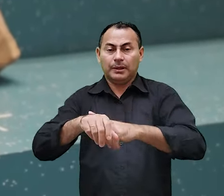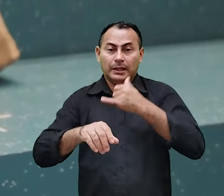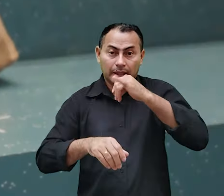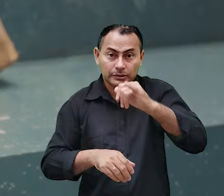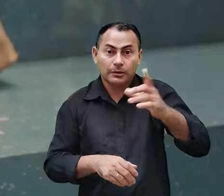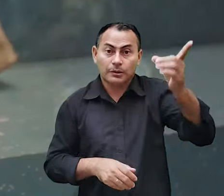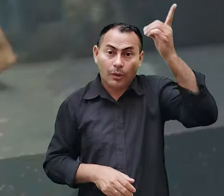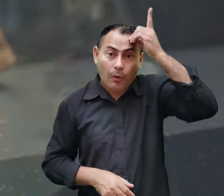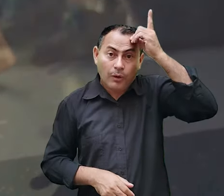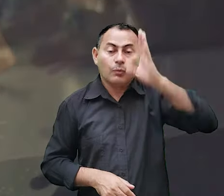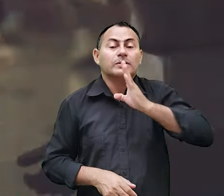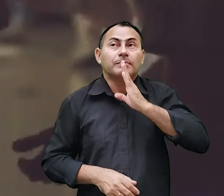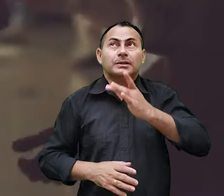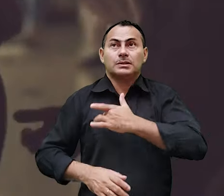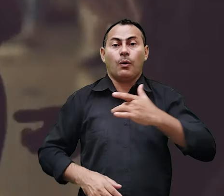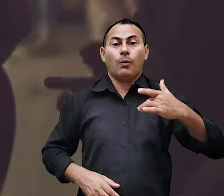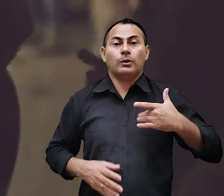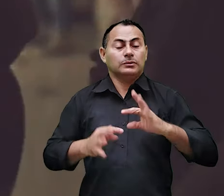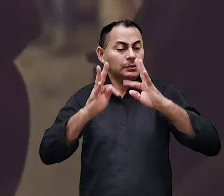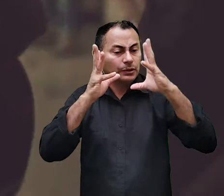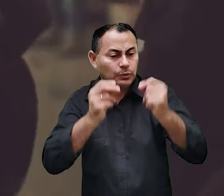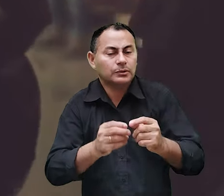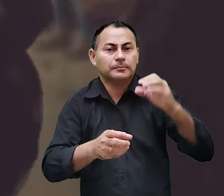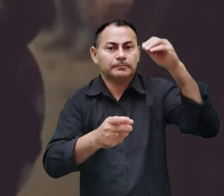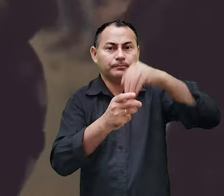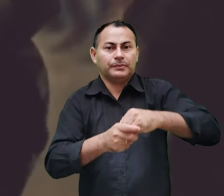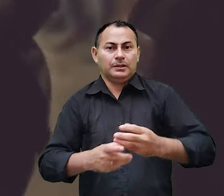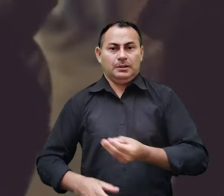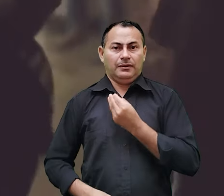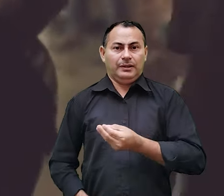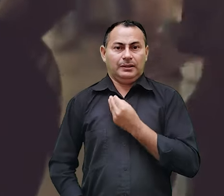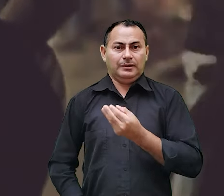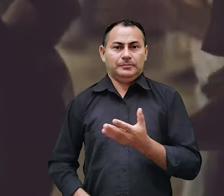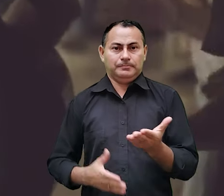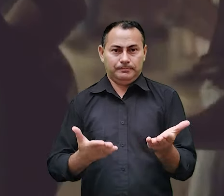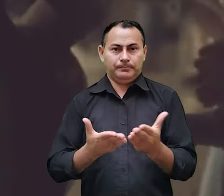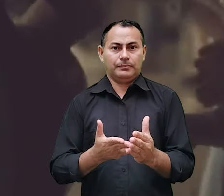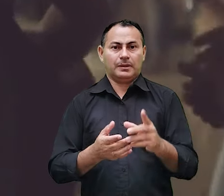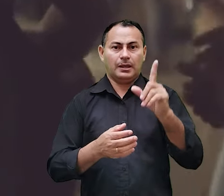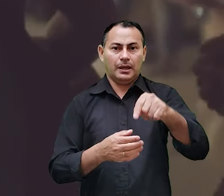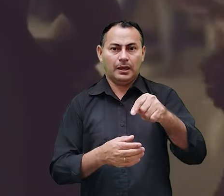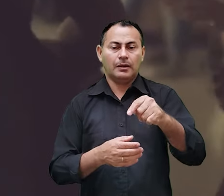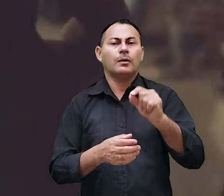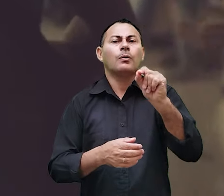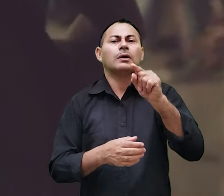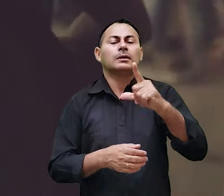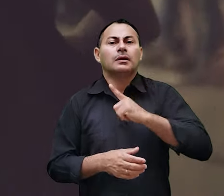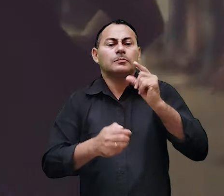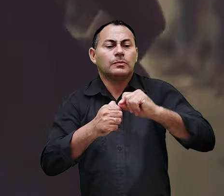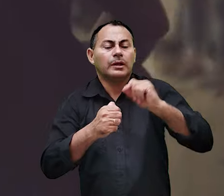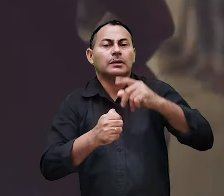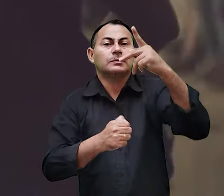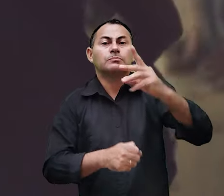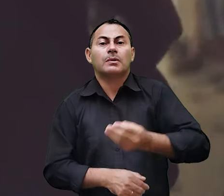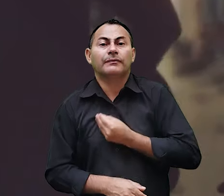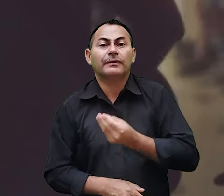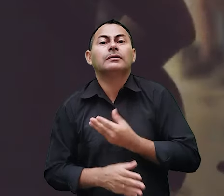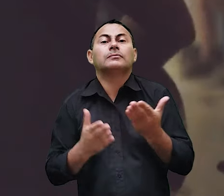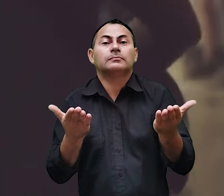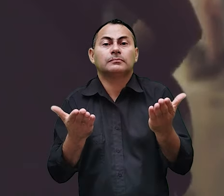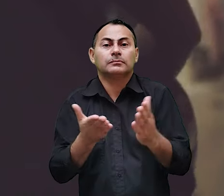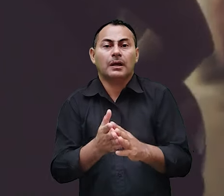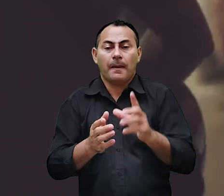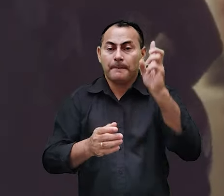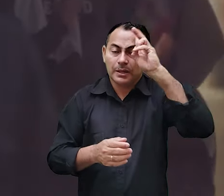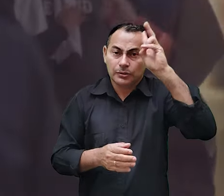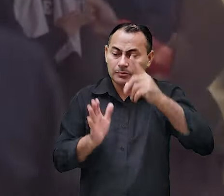nosso tempo, da nossa energia, dons, talentos, saúde e tudo que compõe nossa existência. Essa é a questão. O que você tem feito da